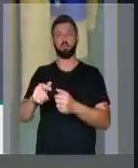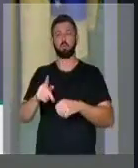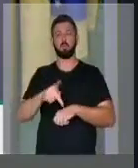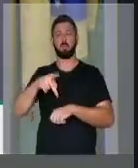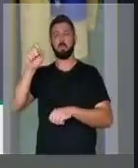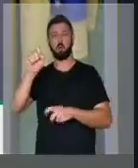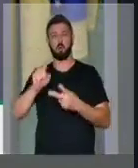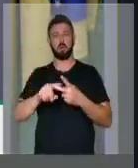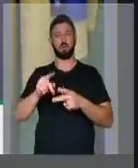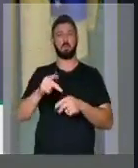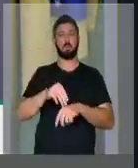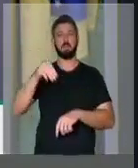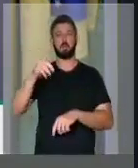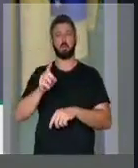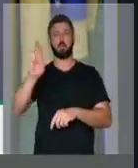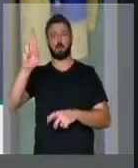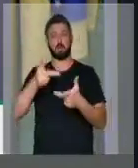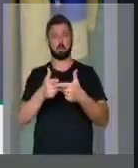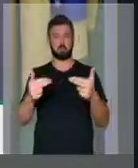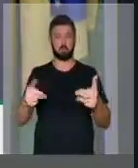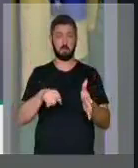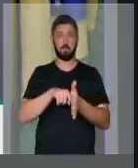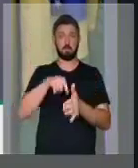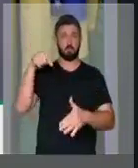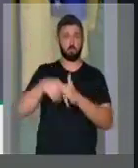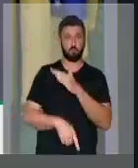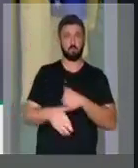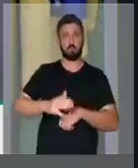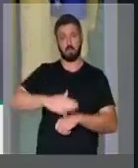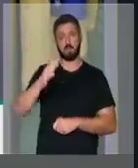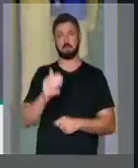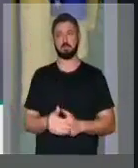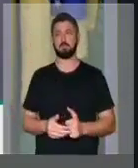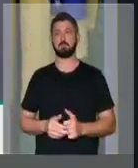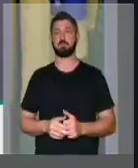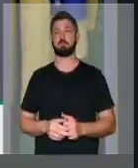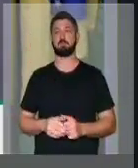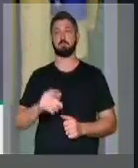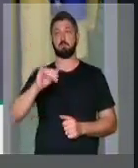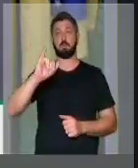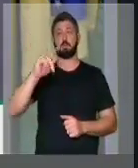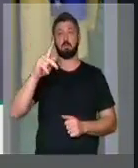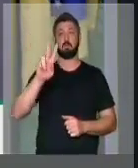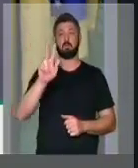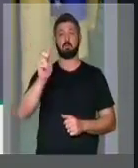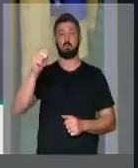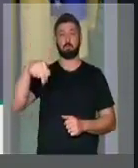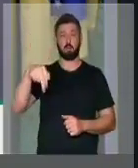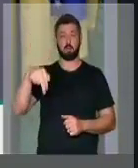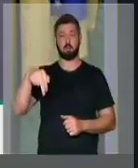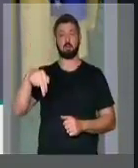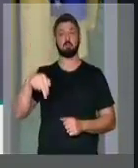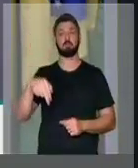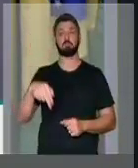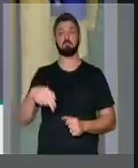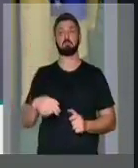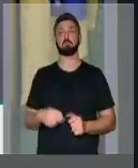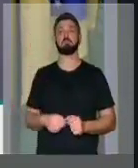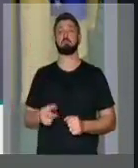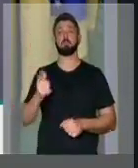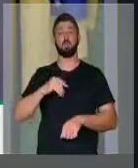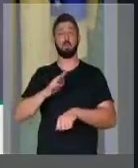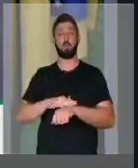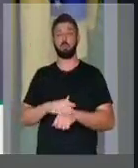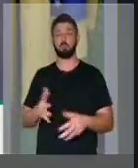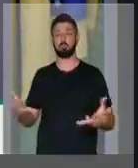graduação e para imersão na pesquisa. O IFAM foi um grande momento de